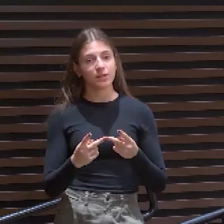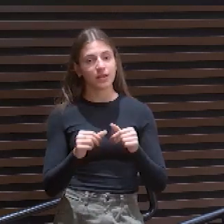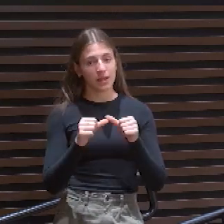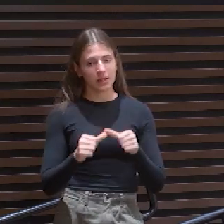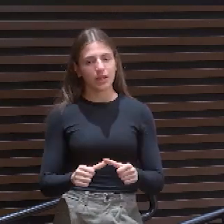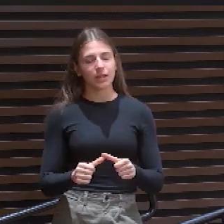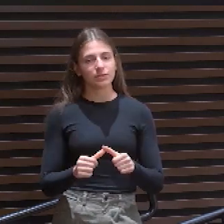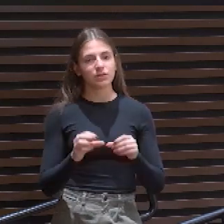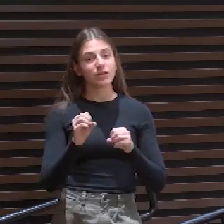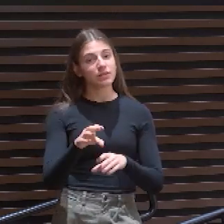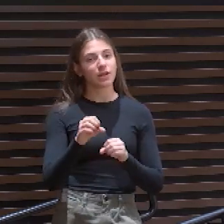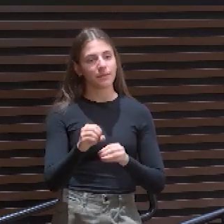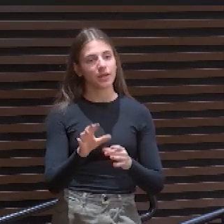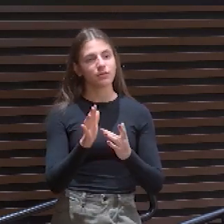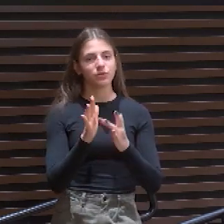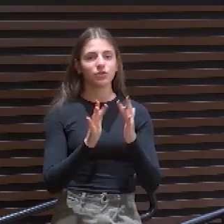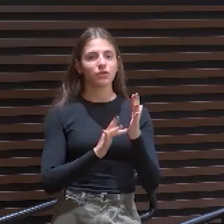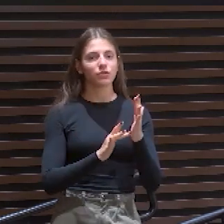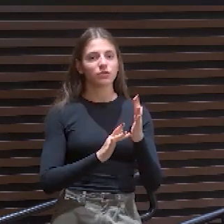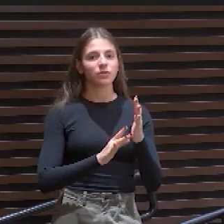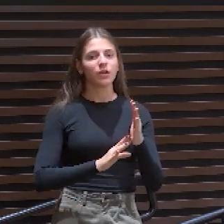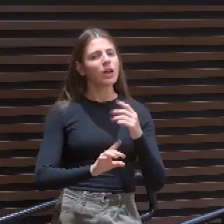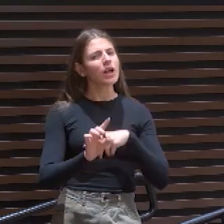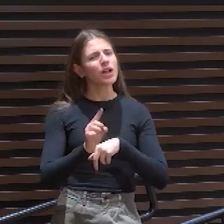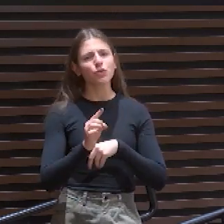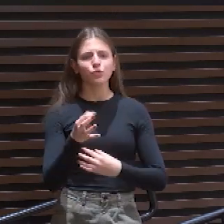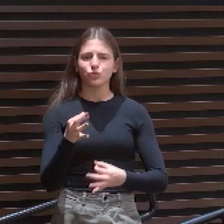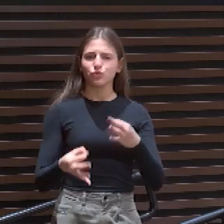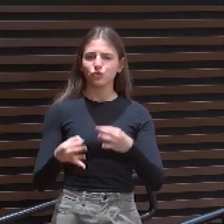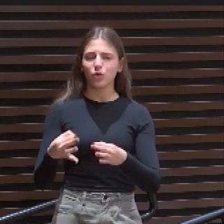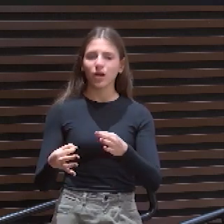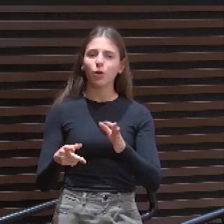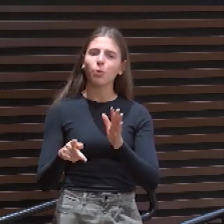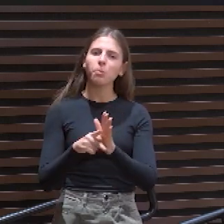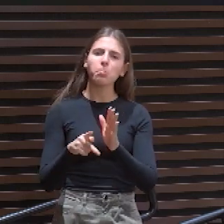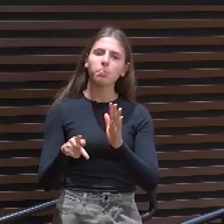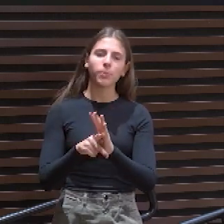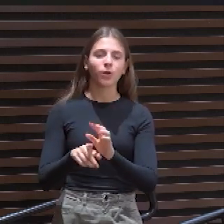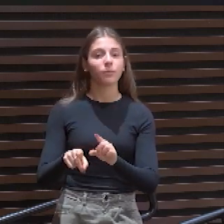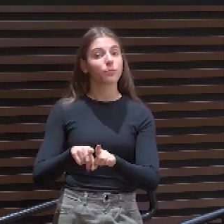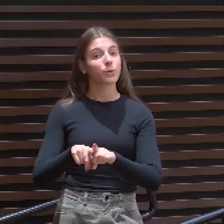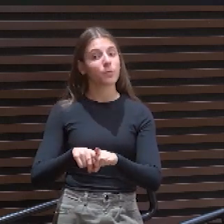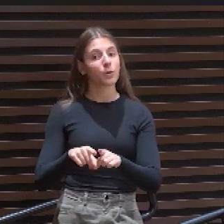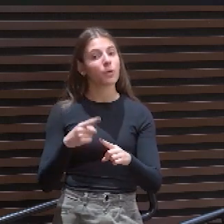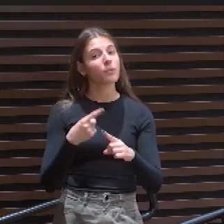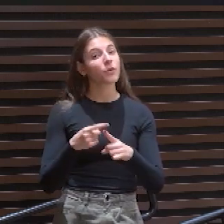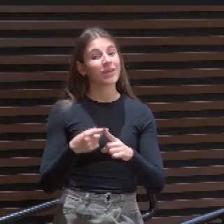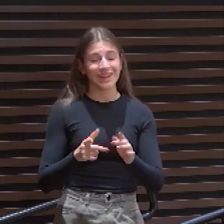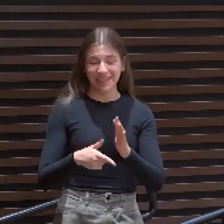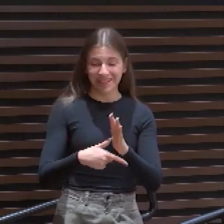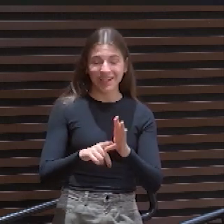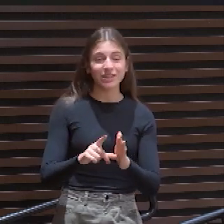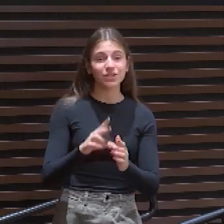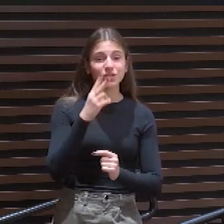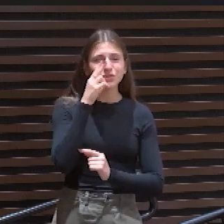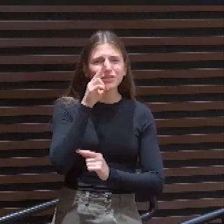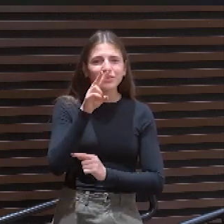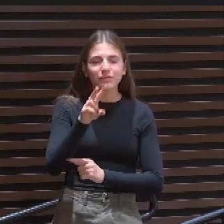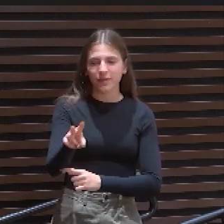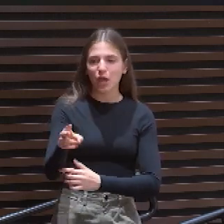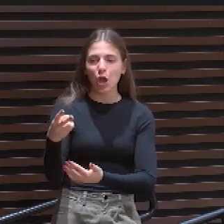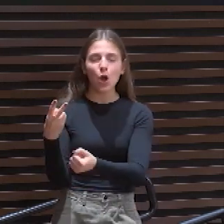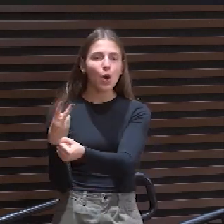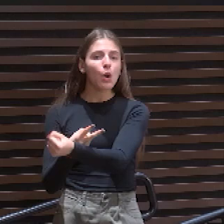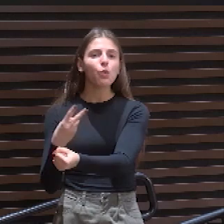Monte. Não julga o seu próprio irmão. Por quê? Antes de você querer olhar o tamanho de pedaço